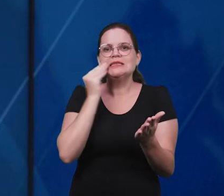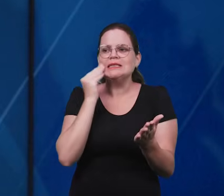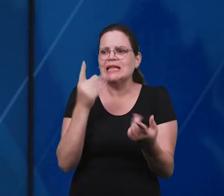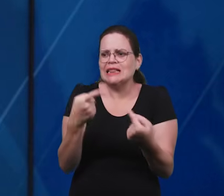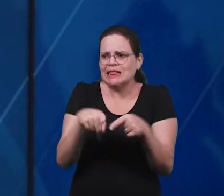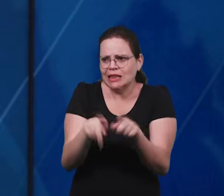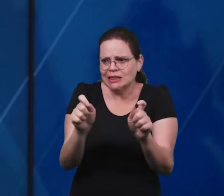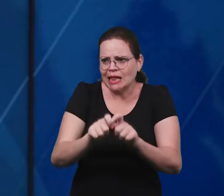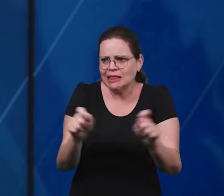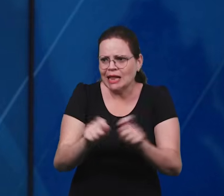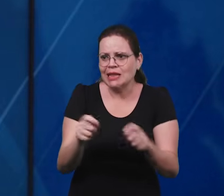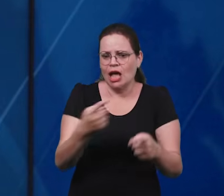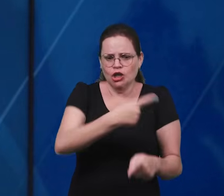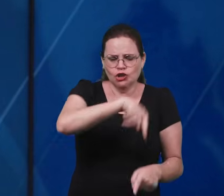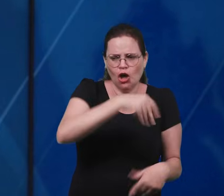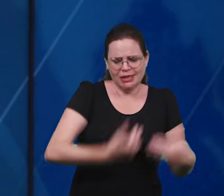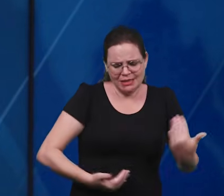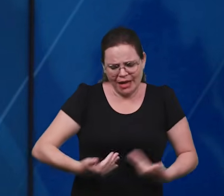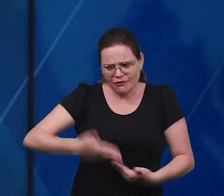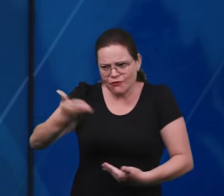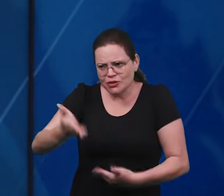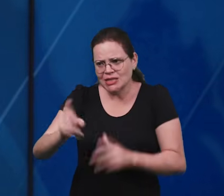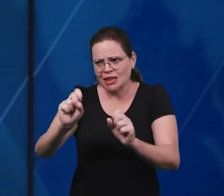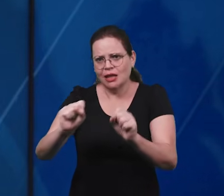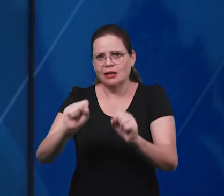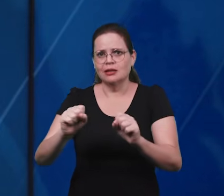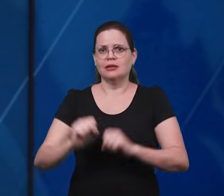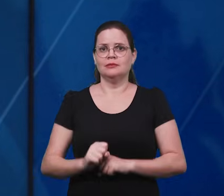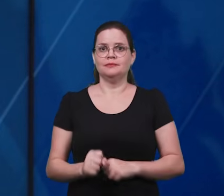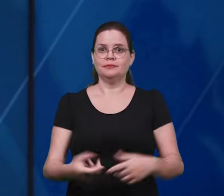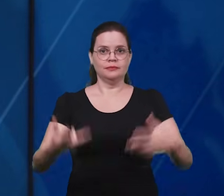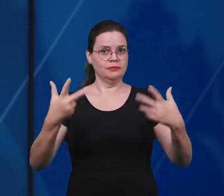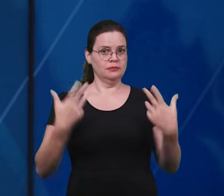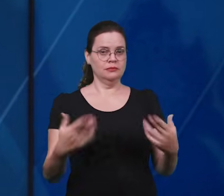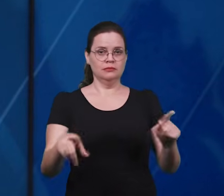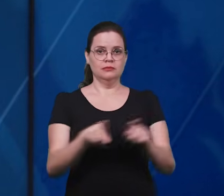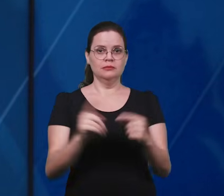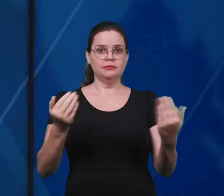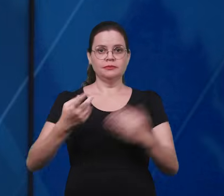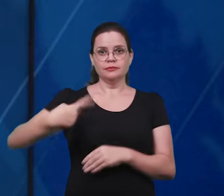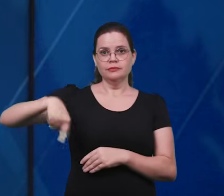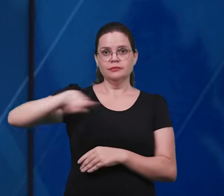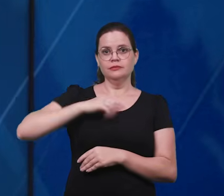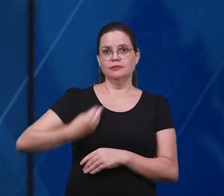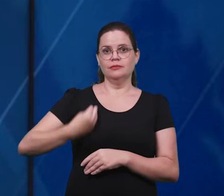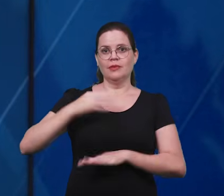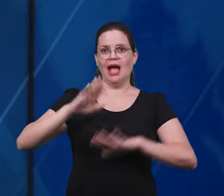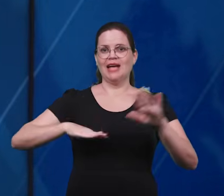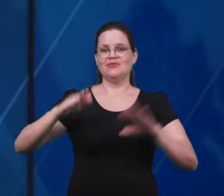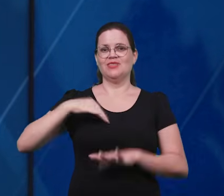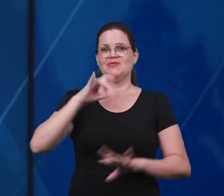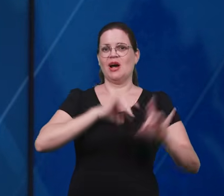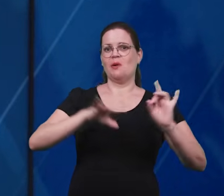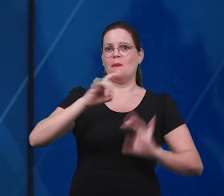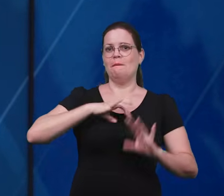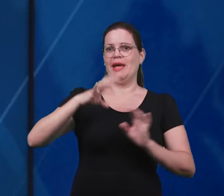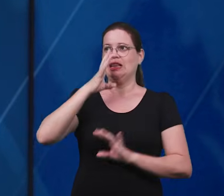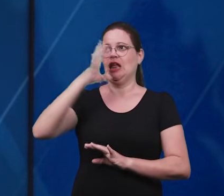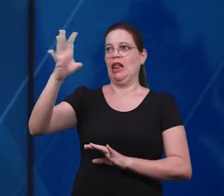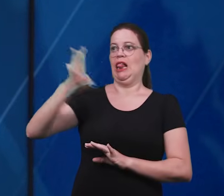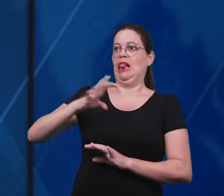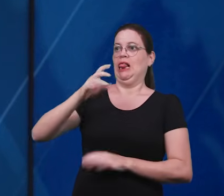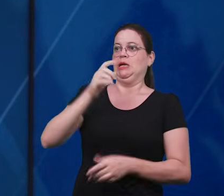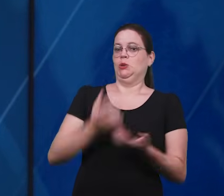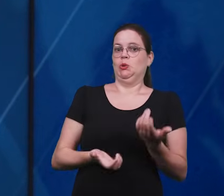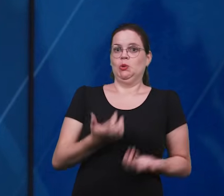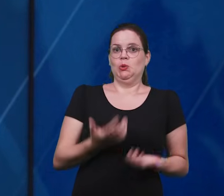esse acontecimento mostra exatamente o que ocorre com o homem, que por temer o juízo de Deus sobre